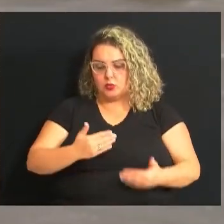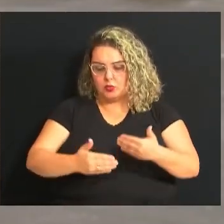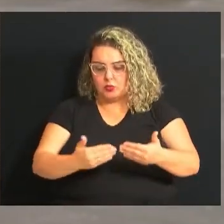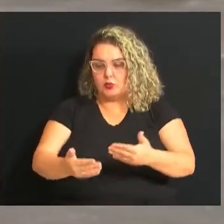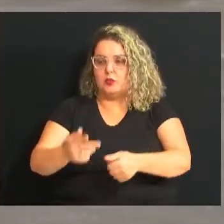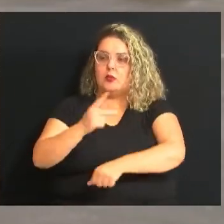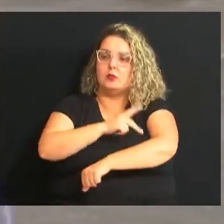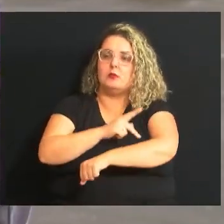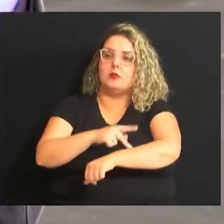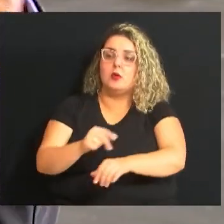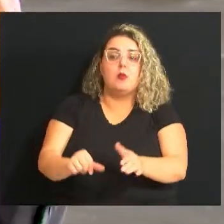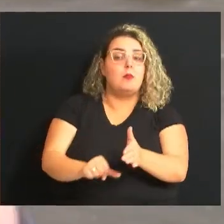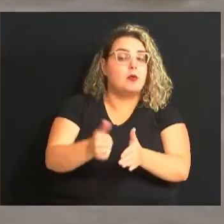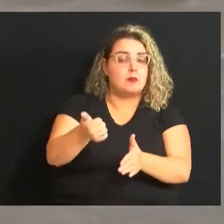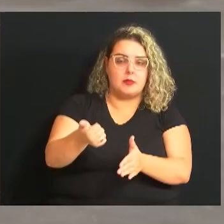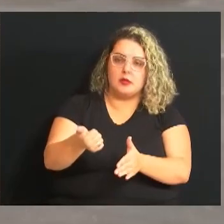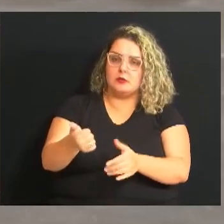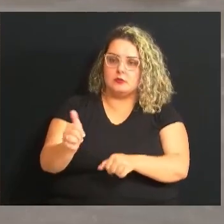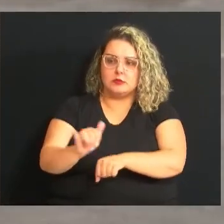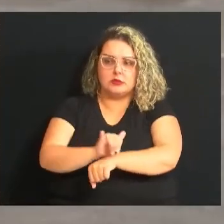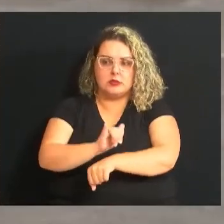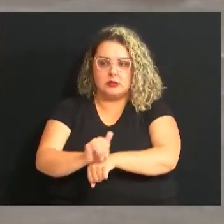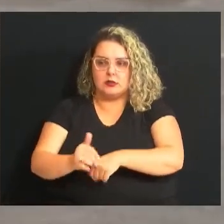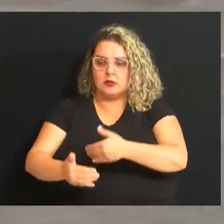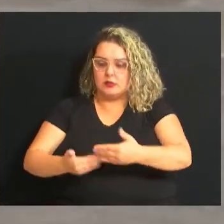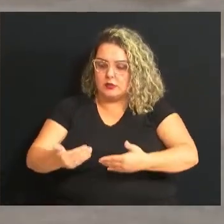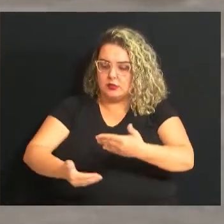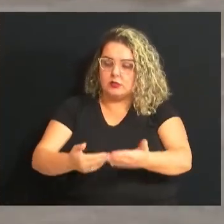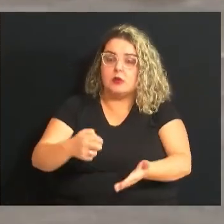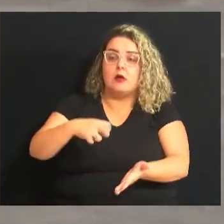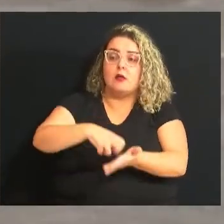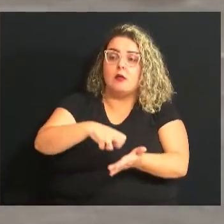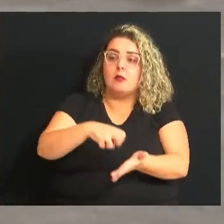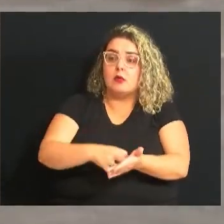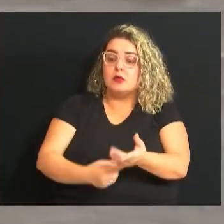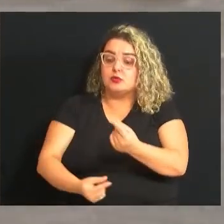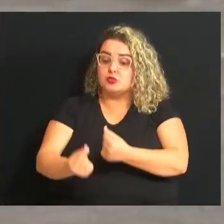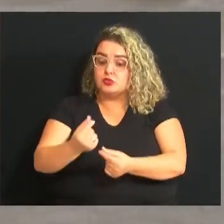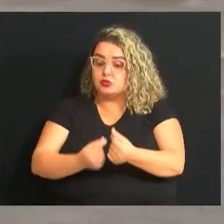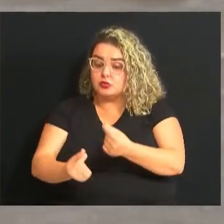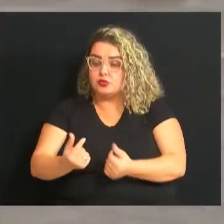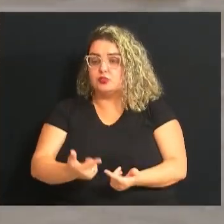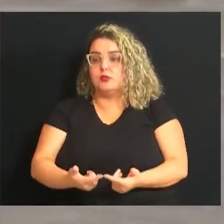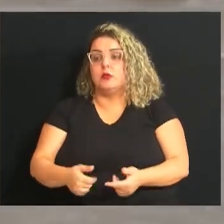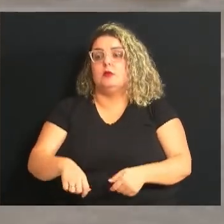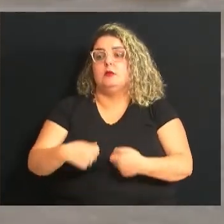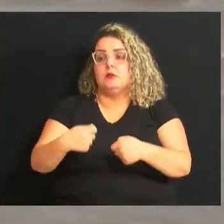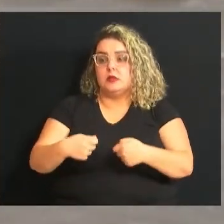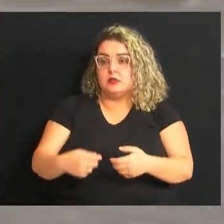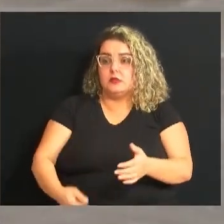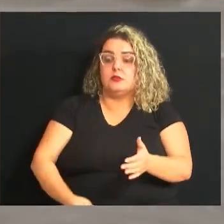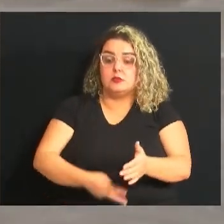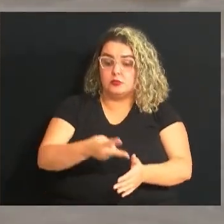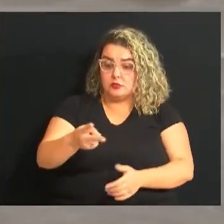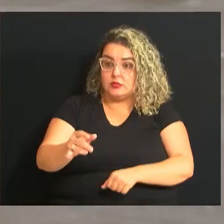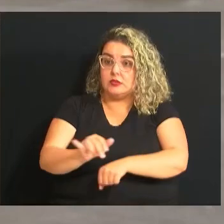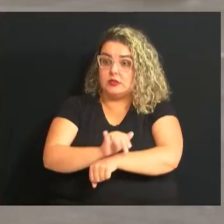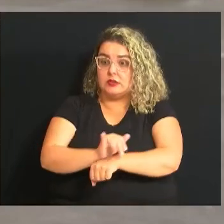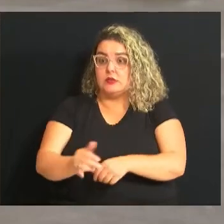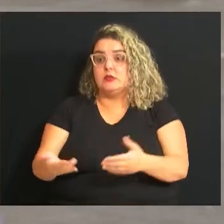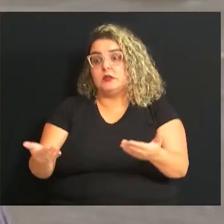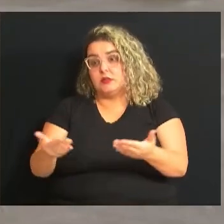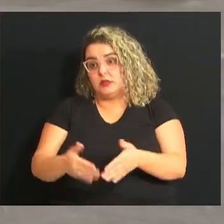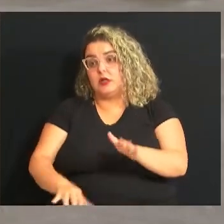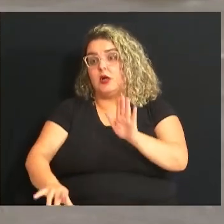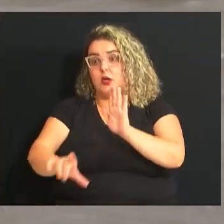O processo pedagógico deveria ser o primeiro instrumento. O processo da punição econômica, né, deveria ser um segundo